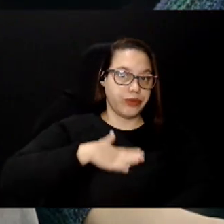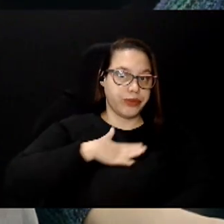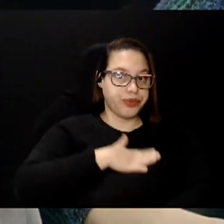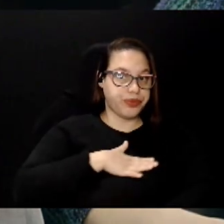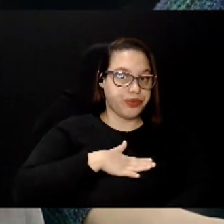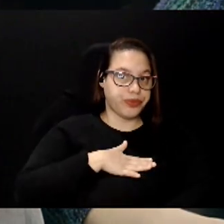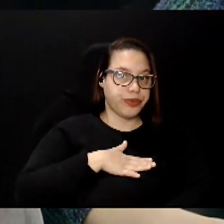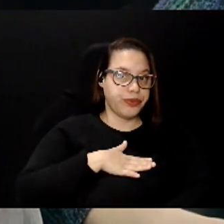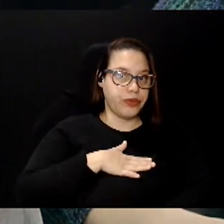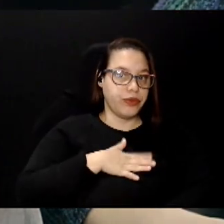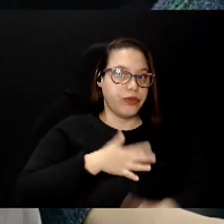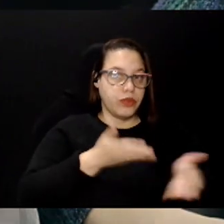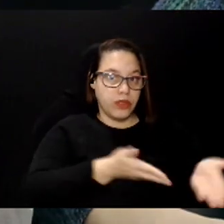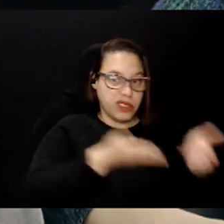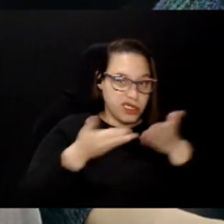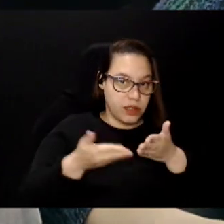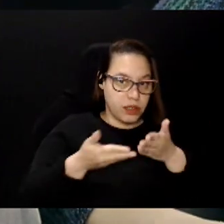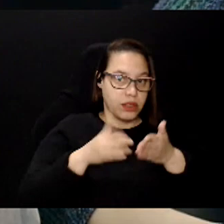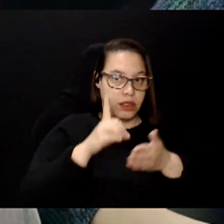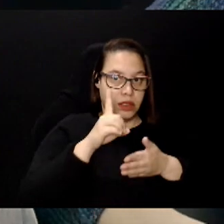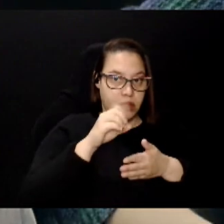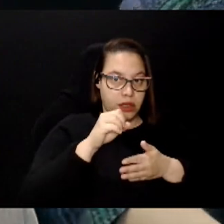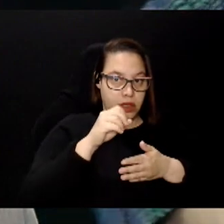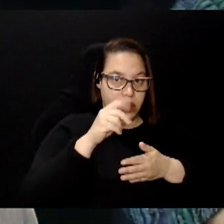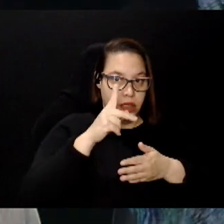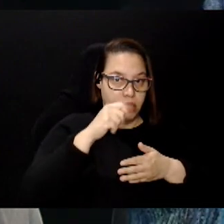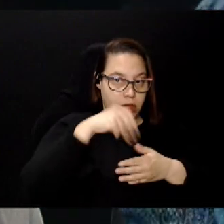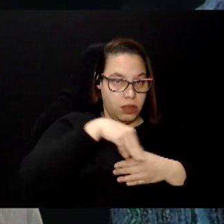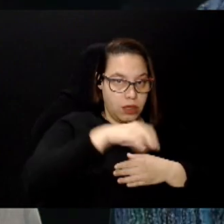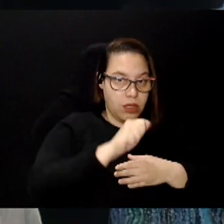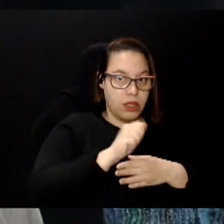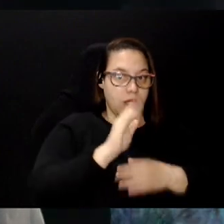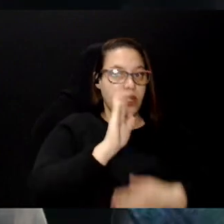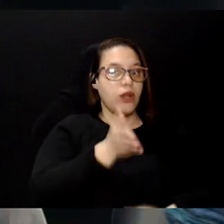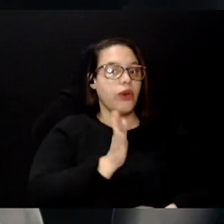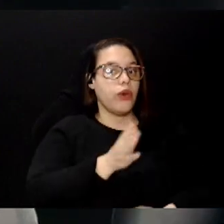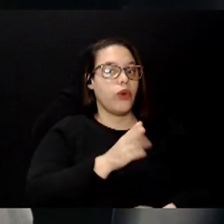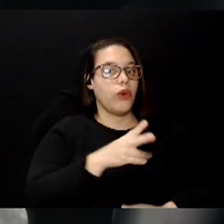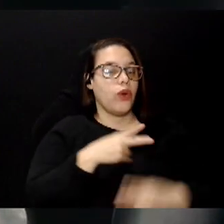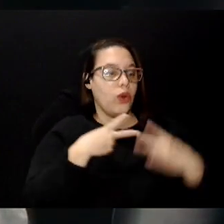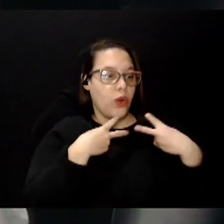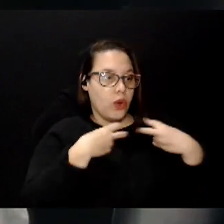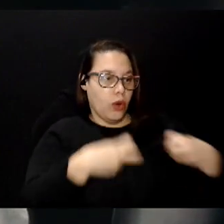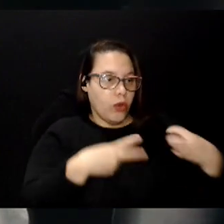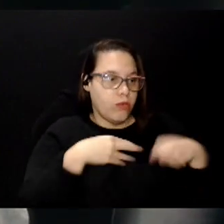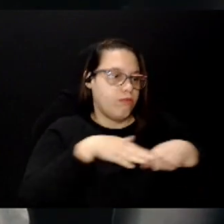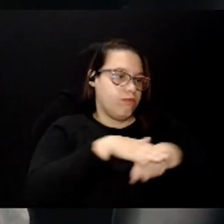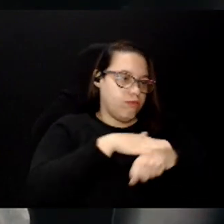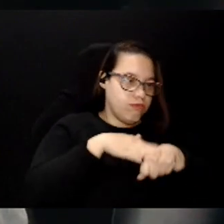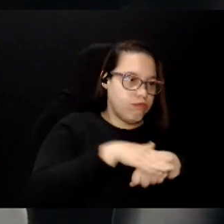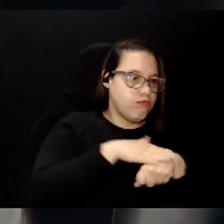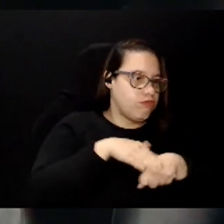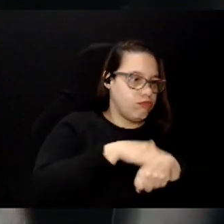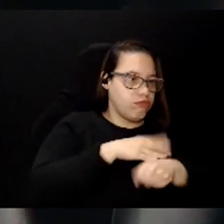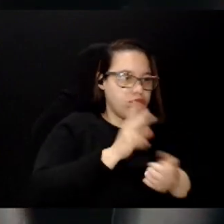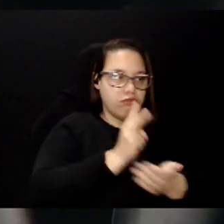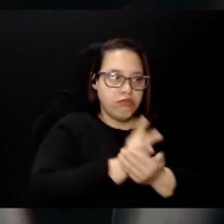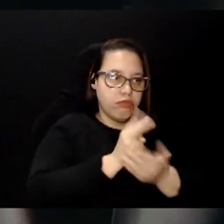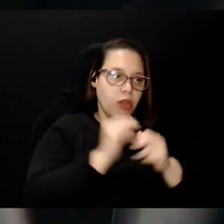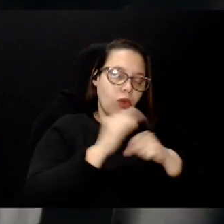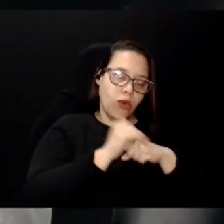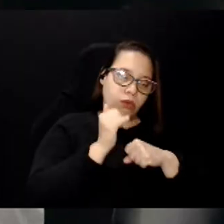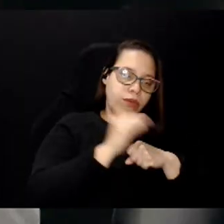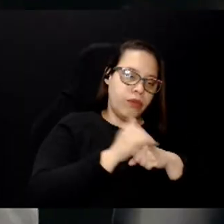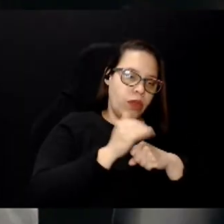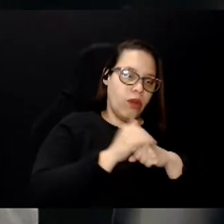essa dopamina imediata, de ser reconfortado ou confortado por algo que ele